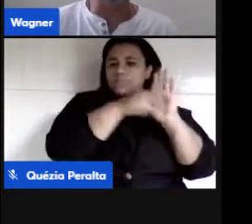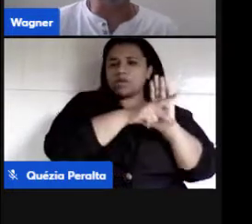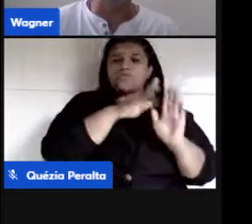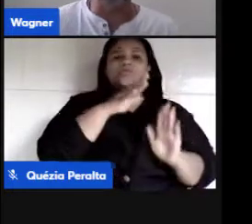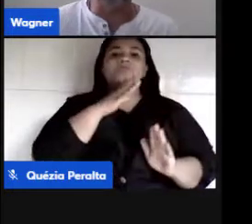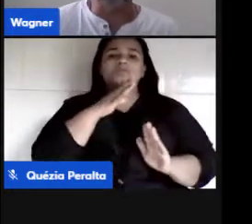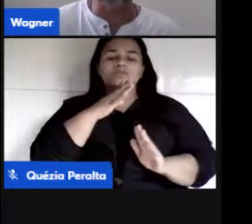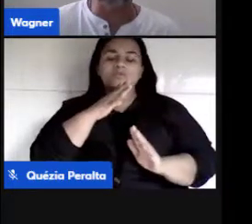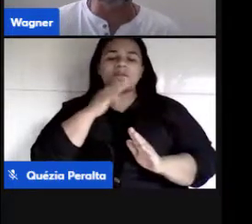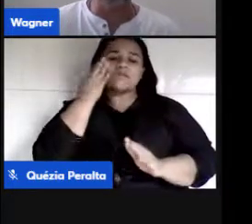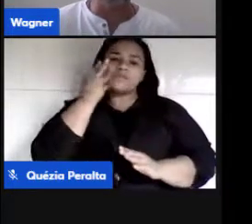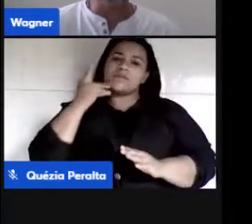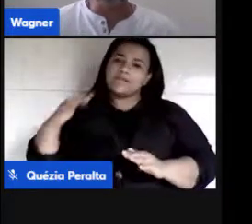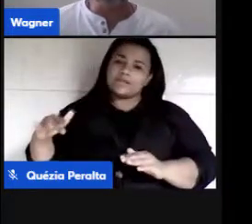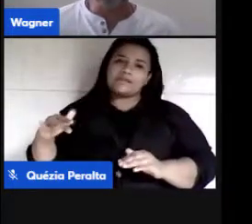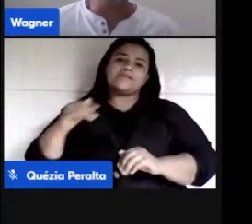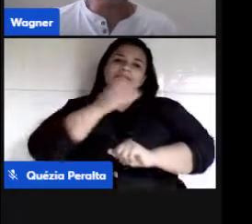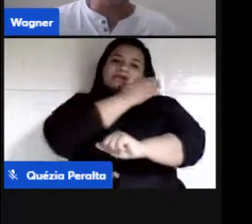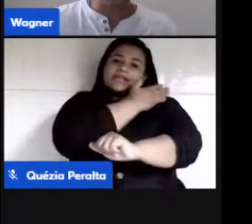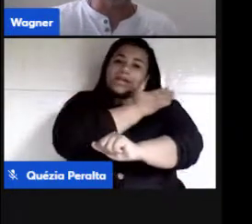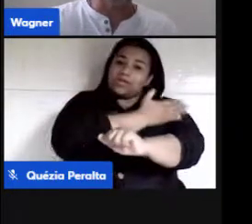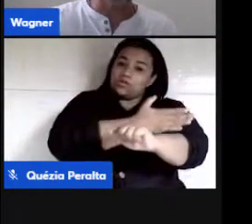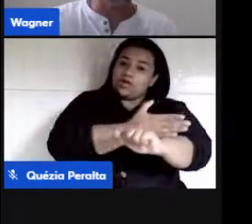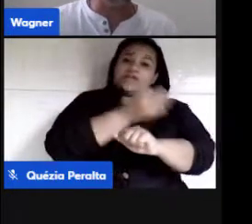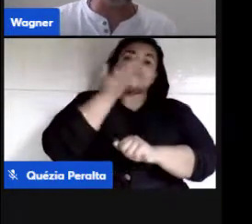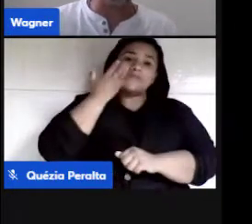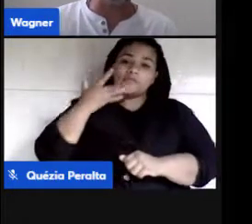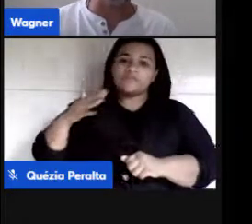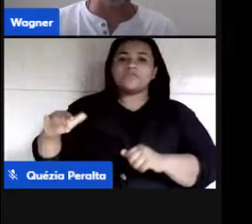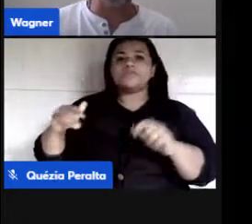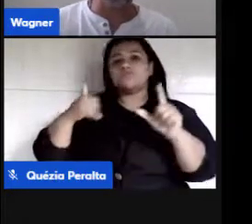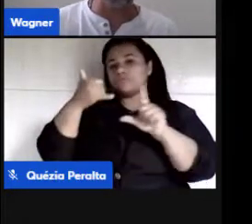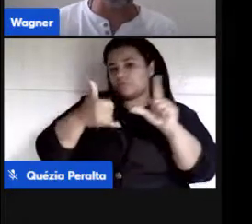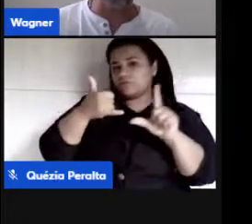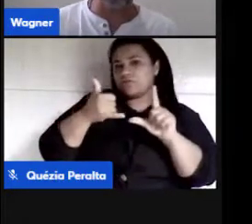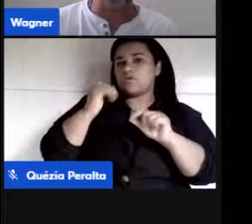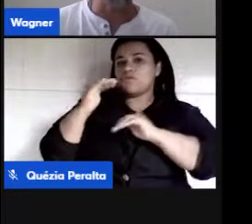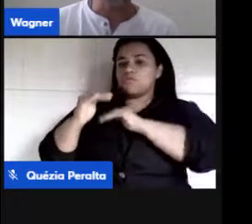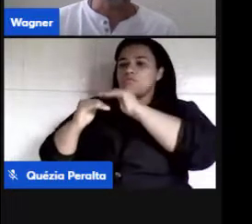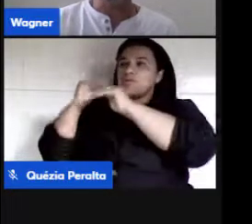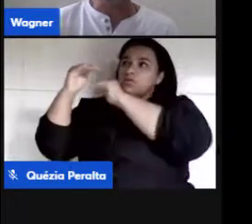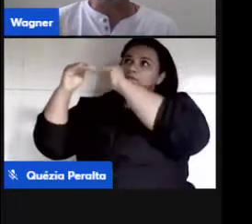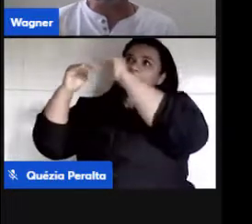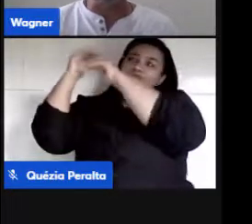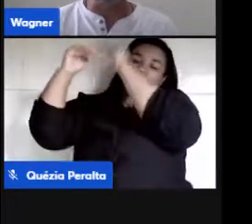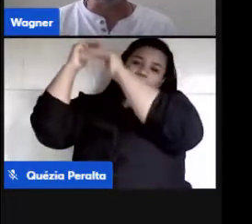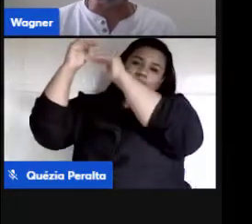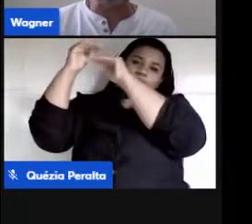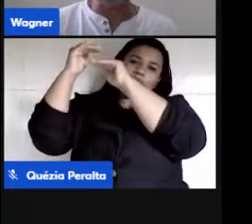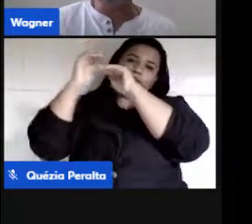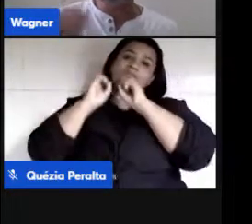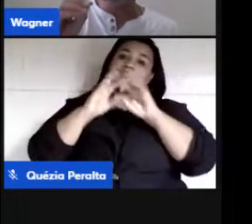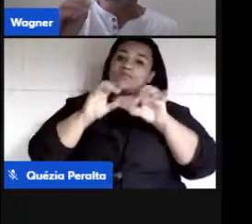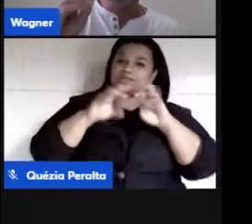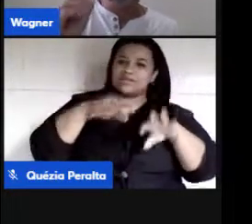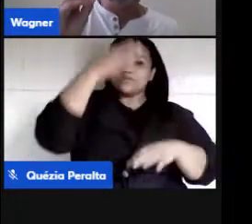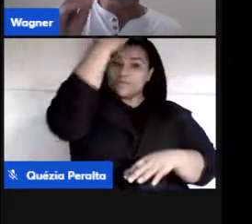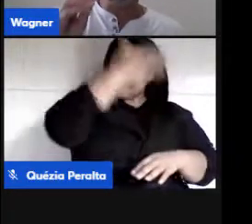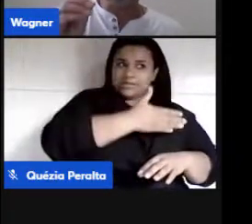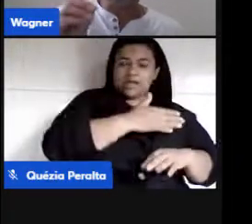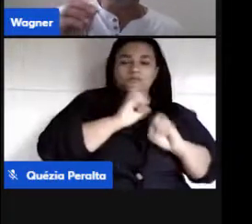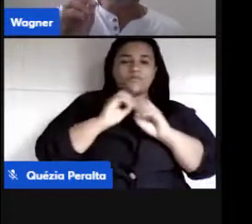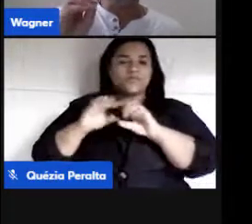educação infantil com muita ludicidade, e nesse processo agora de aula presencial, e também o não presencial,